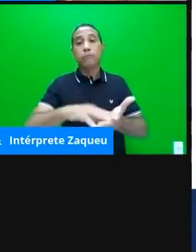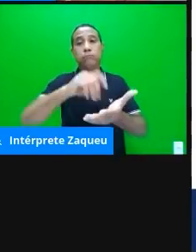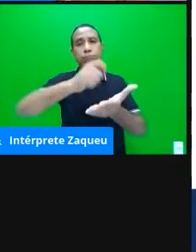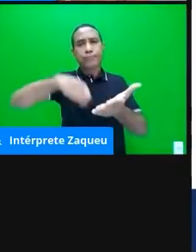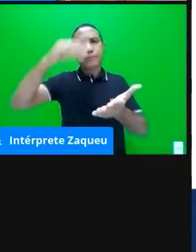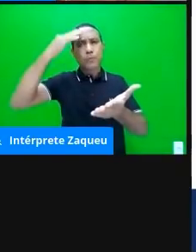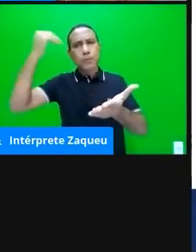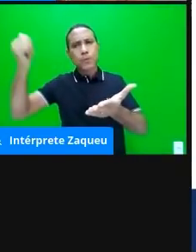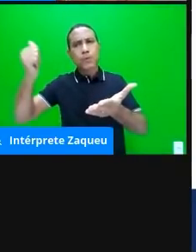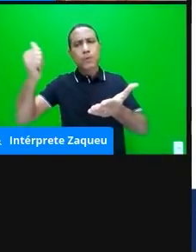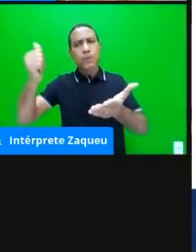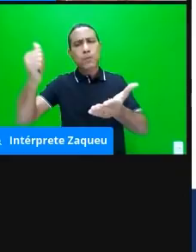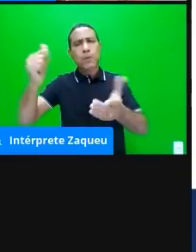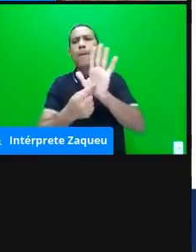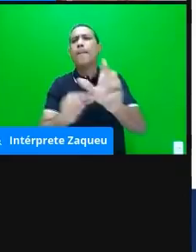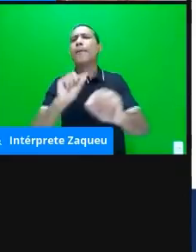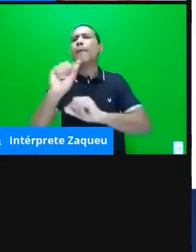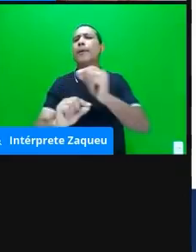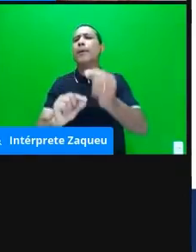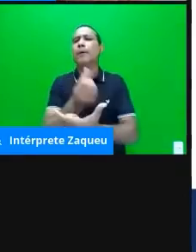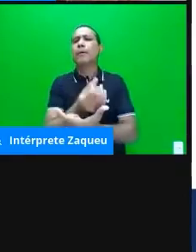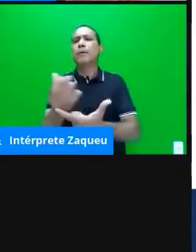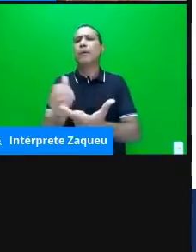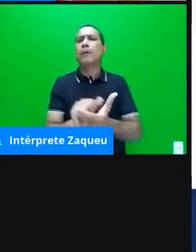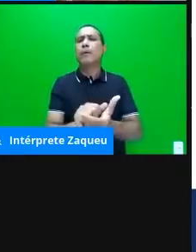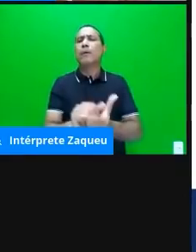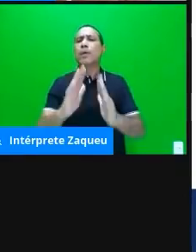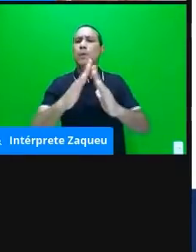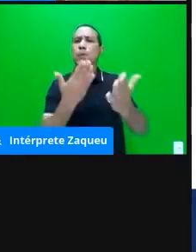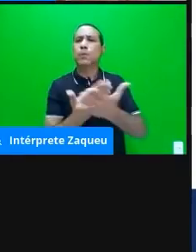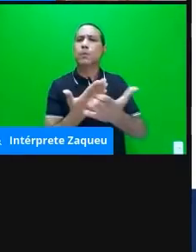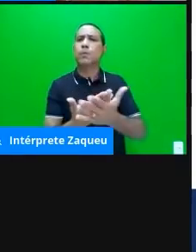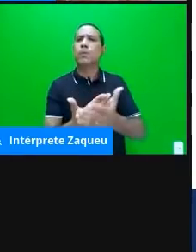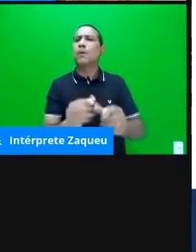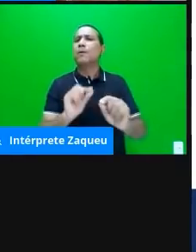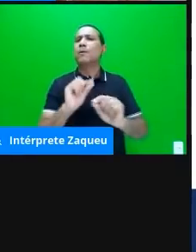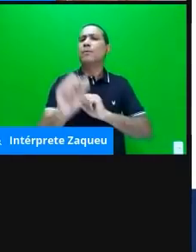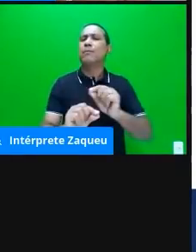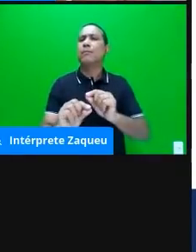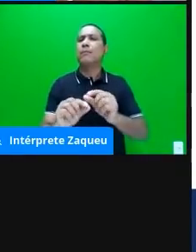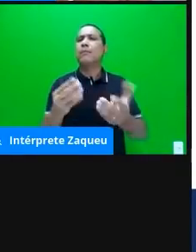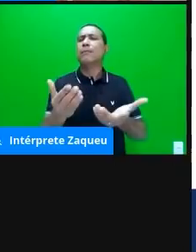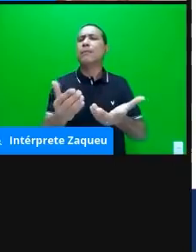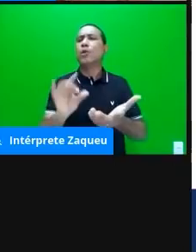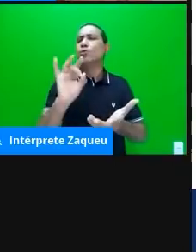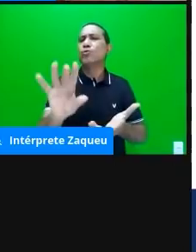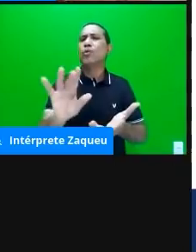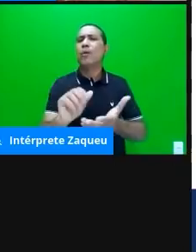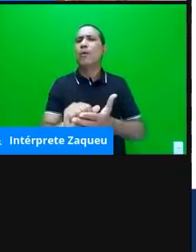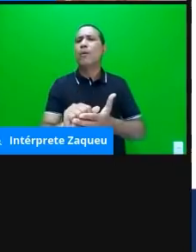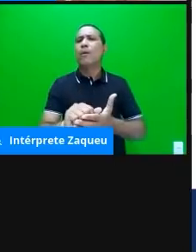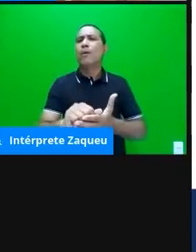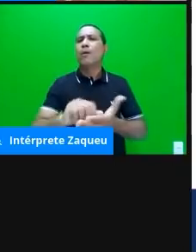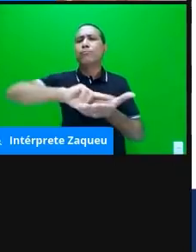letramento escolar, eles não estavam dando conta das complexidades culturais que envolve